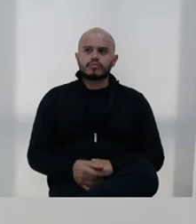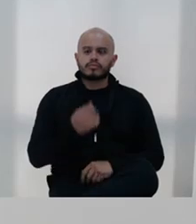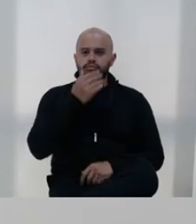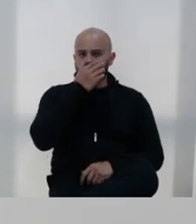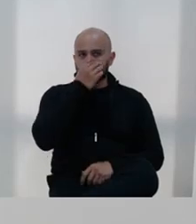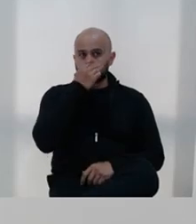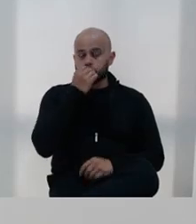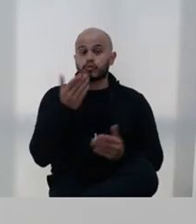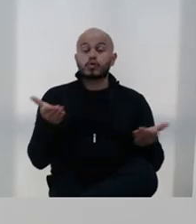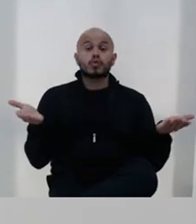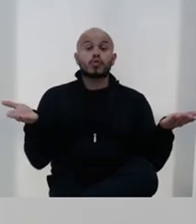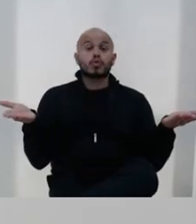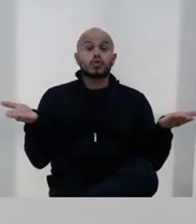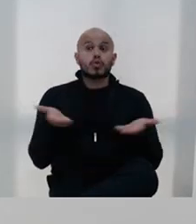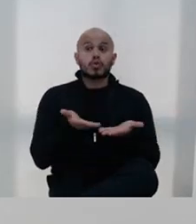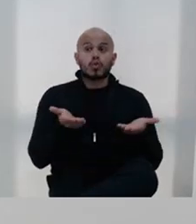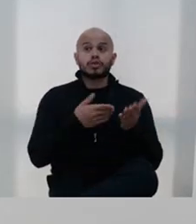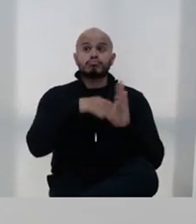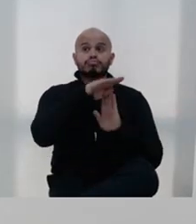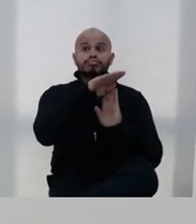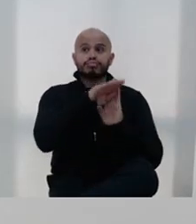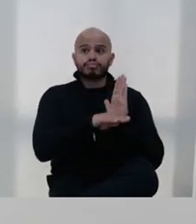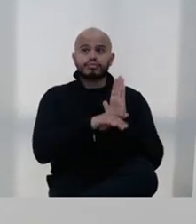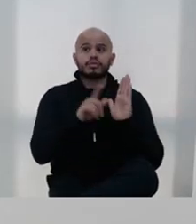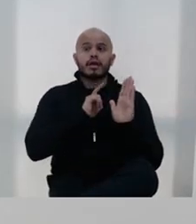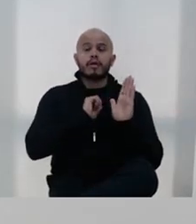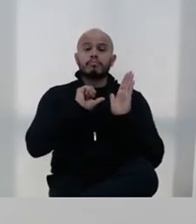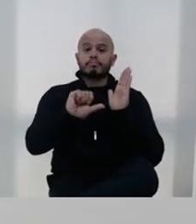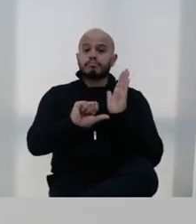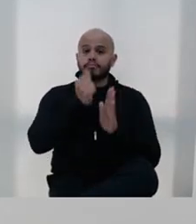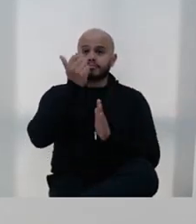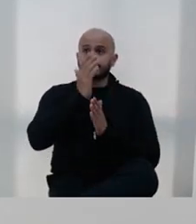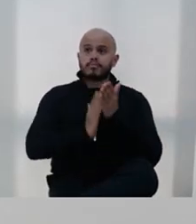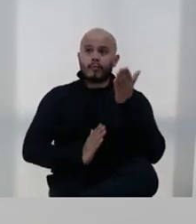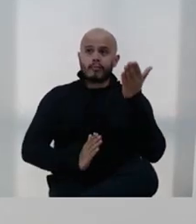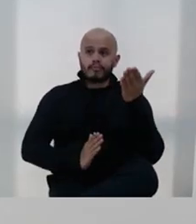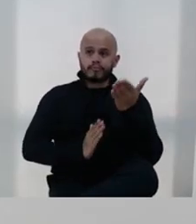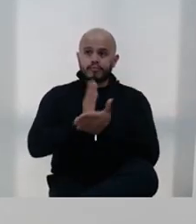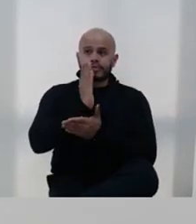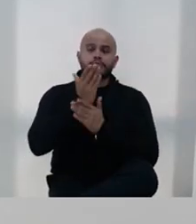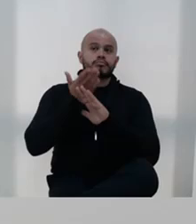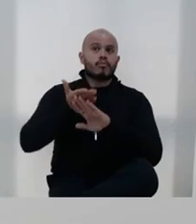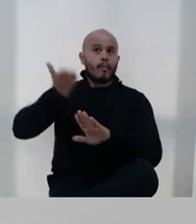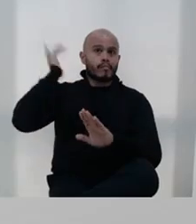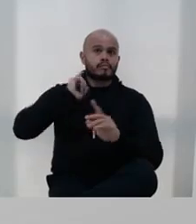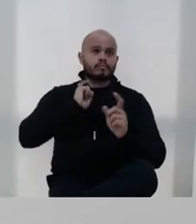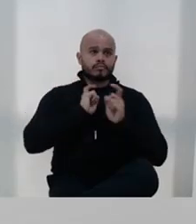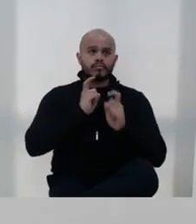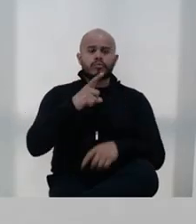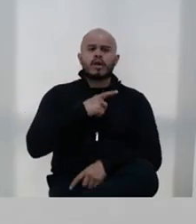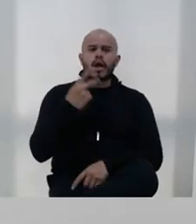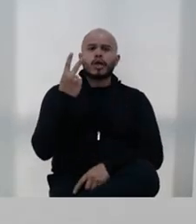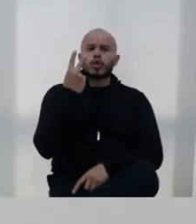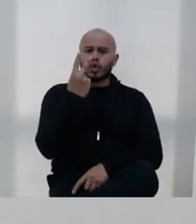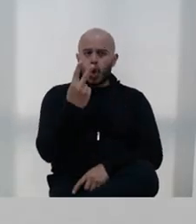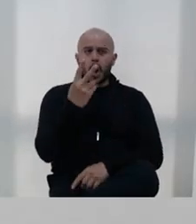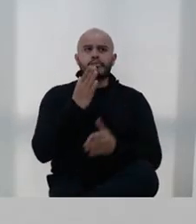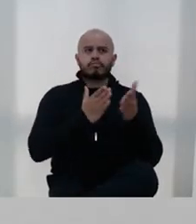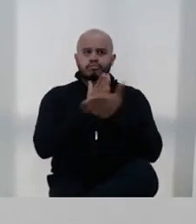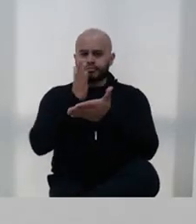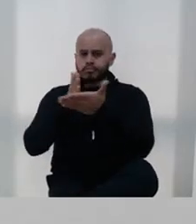na ordem do dia, na ordem dos trabalhos, primeiro a aprovação da ata da sessão anterior. Nós temos duas atas para